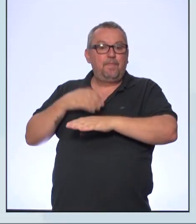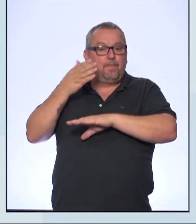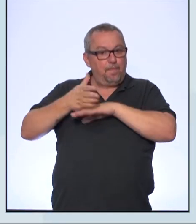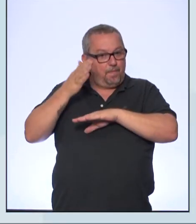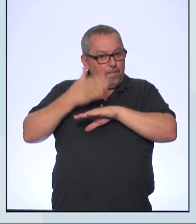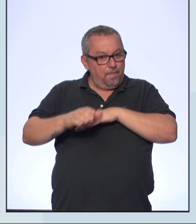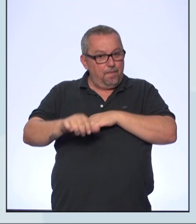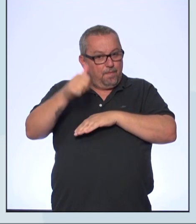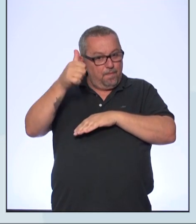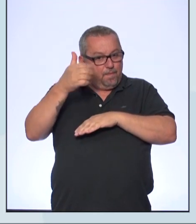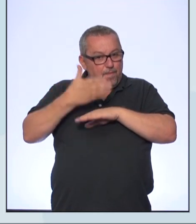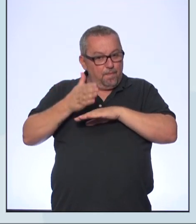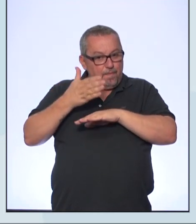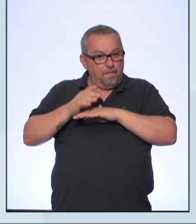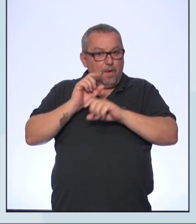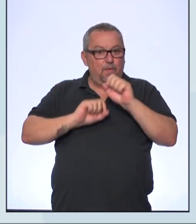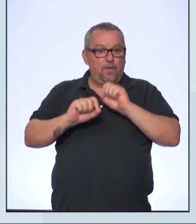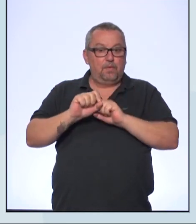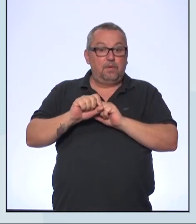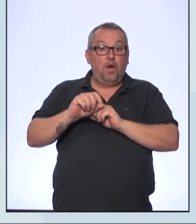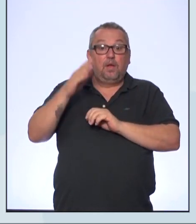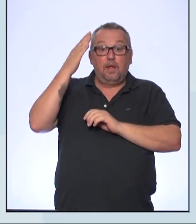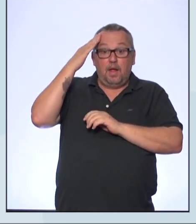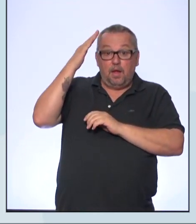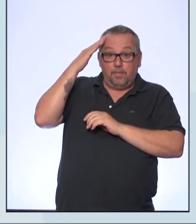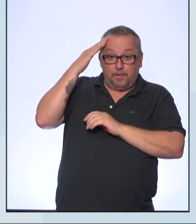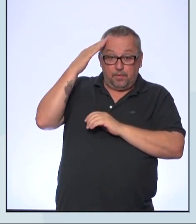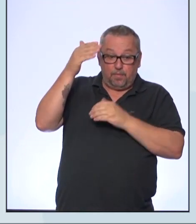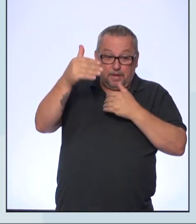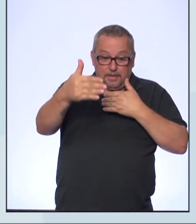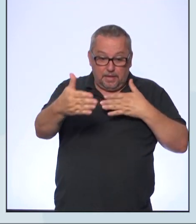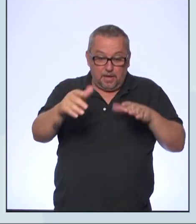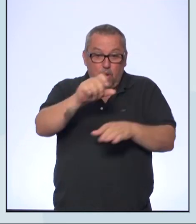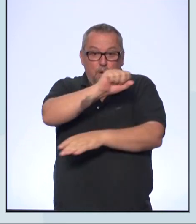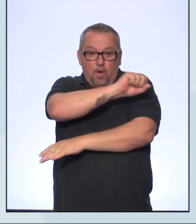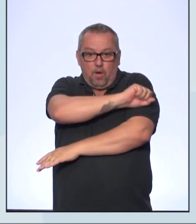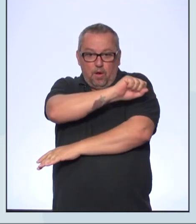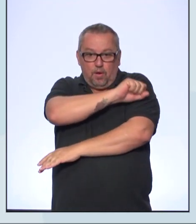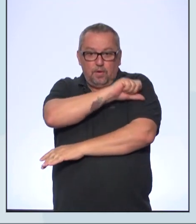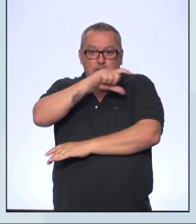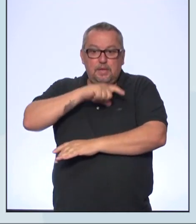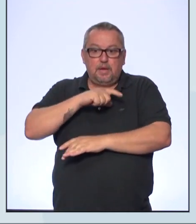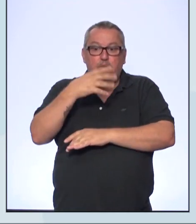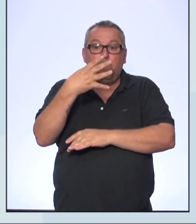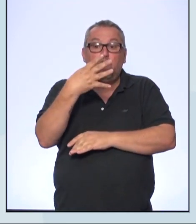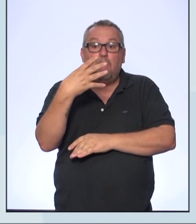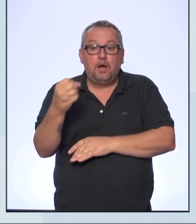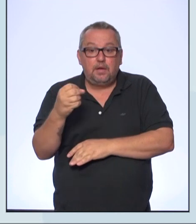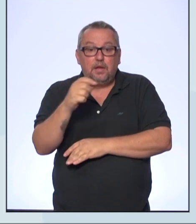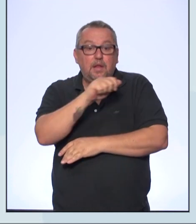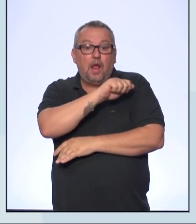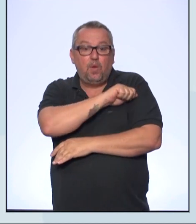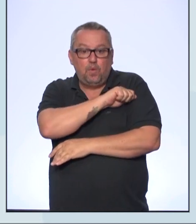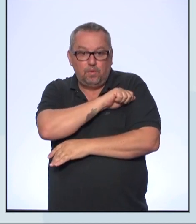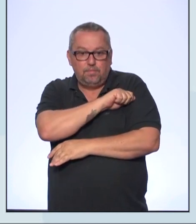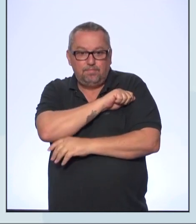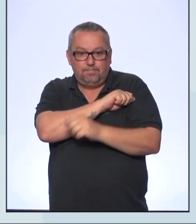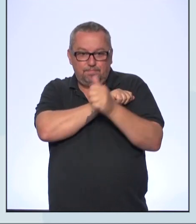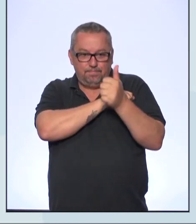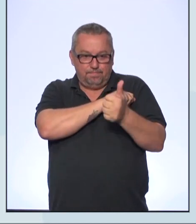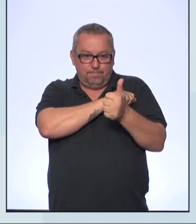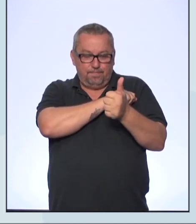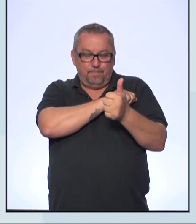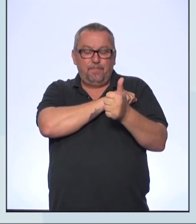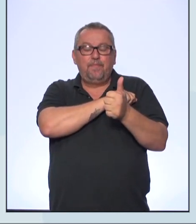Essa primeira atividade está assim. Sabendo que uma sala de 8º ano tem 40 alunos, então tem